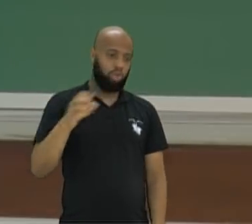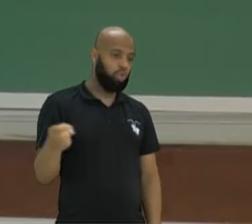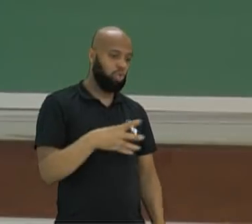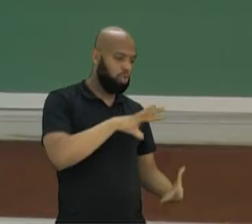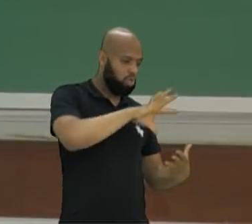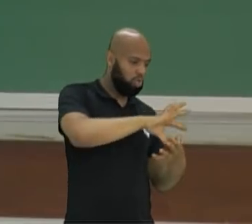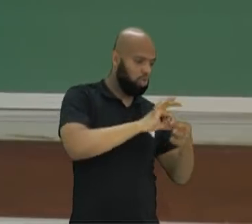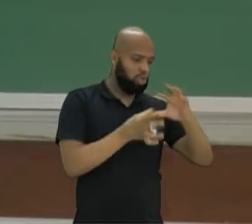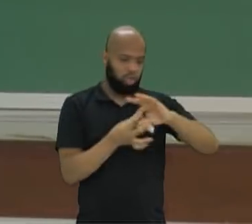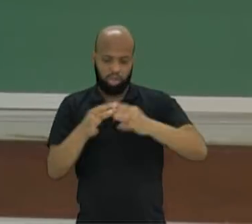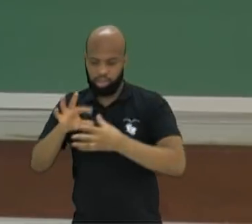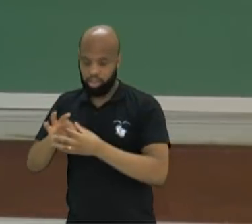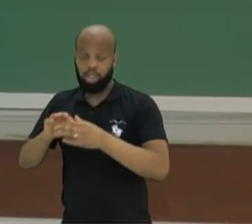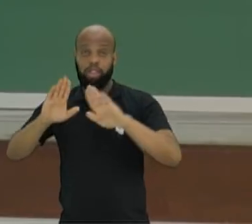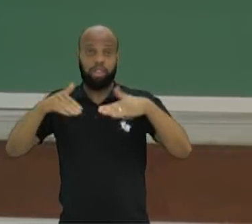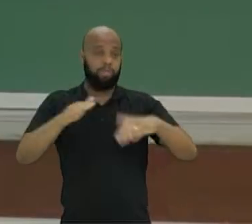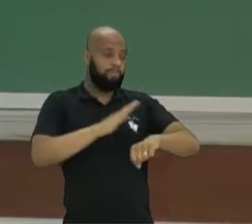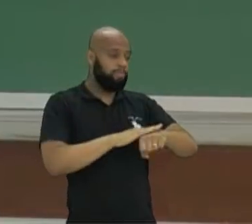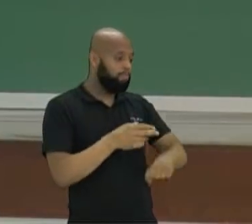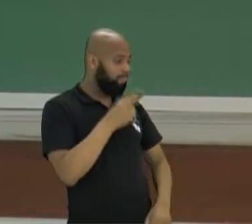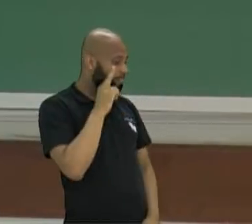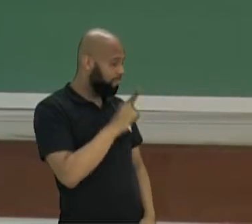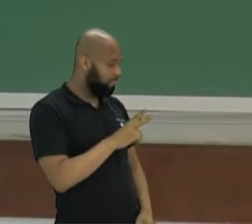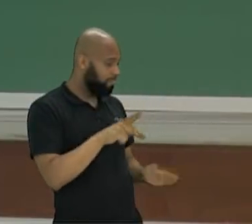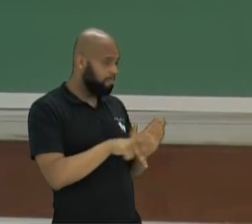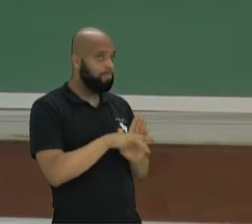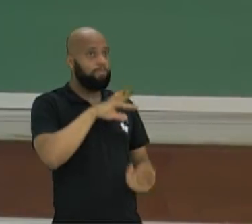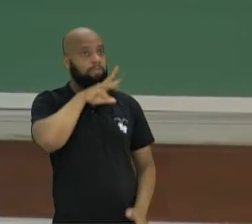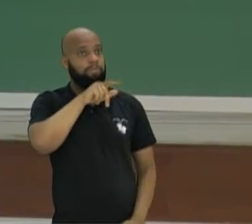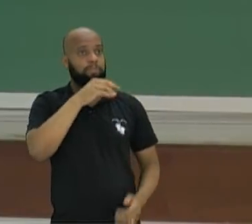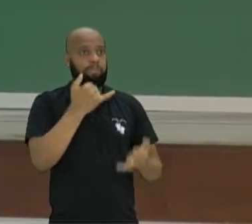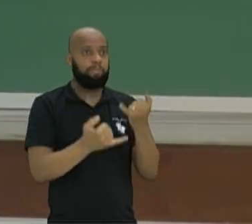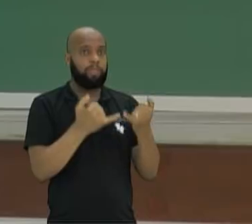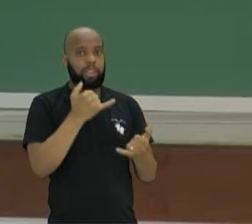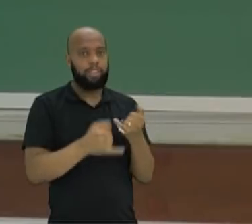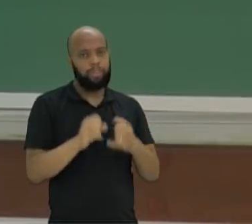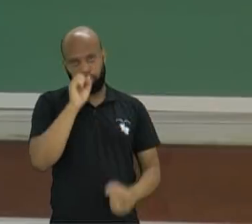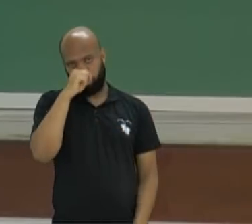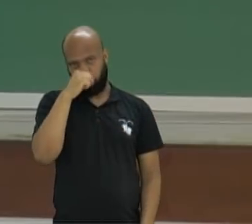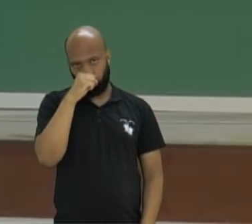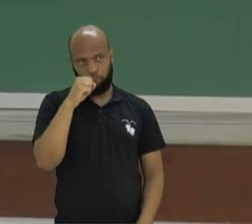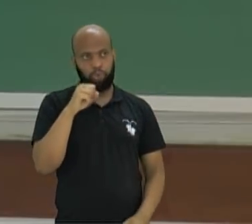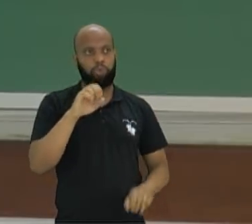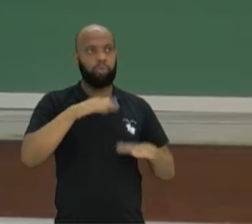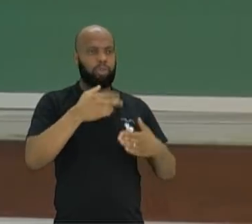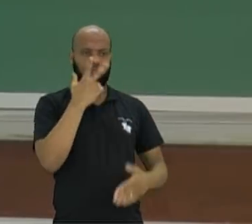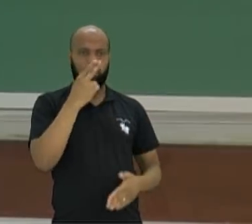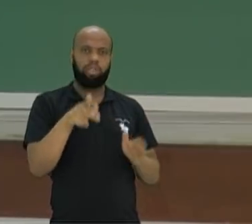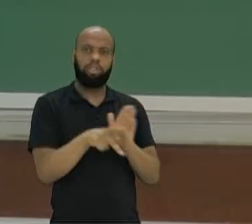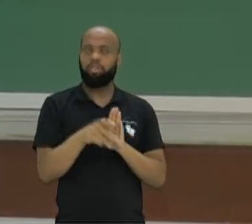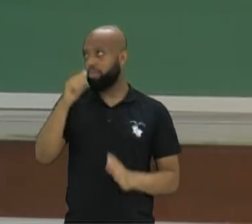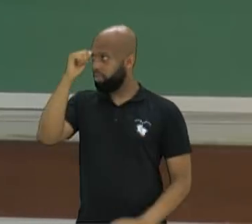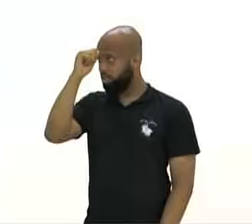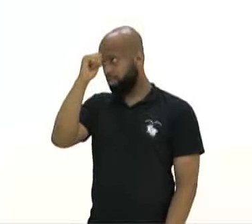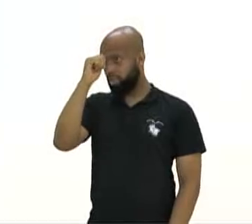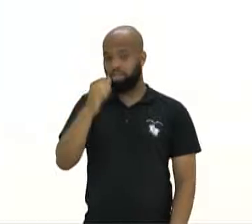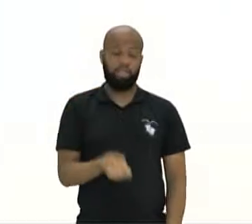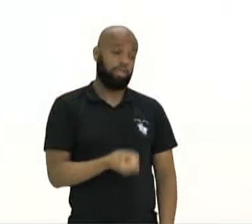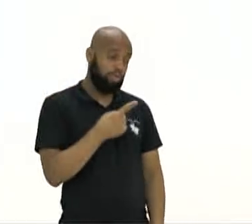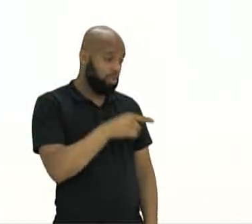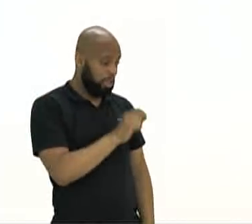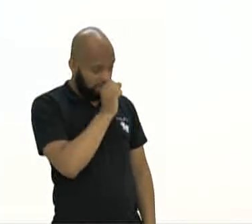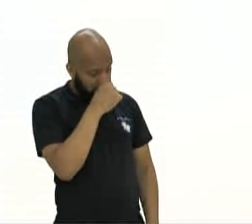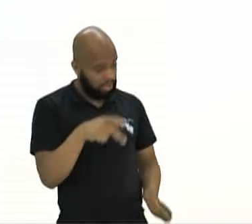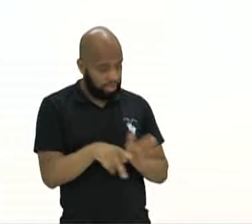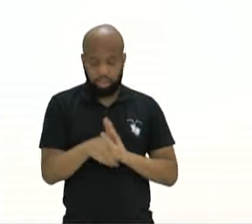não é mesmo? Quando eles viram esse animal, era semelhante a um porquinho e achavam que estavam nas Índias, e por isso chamaram ele de porquinho das